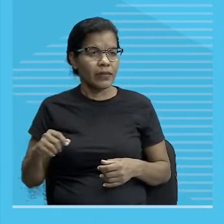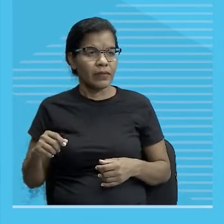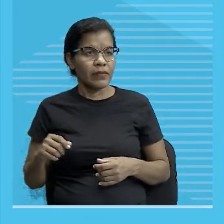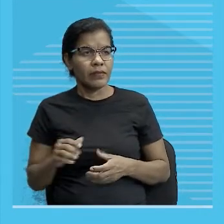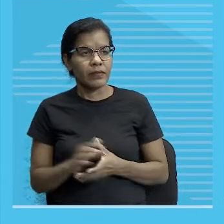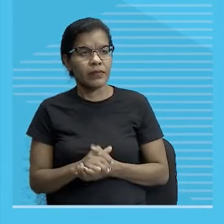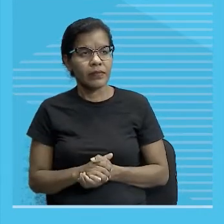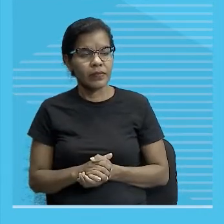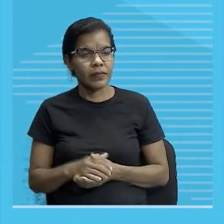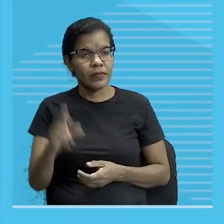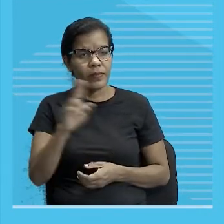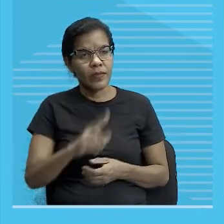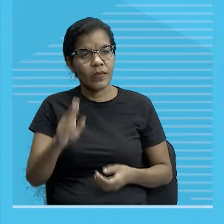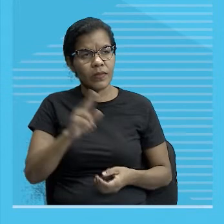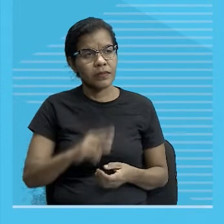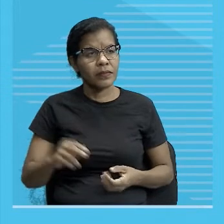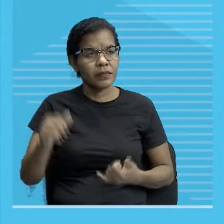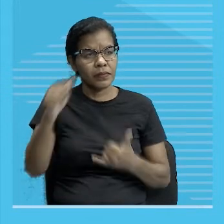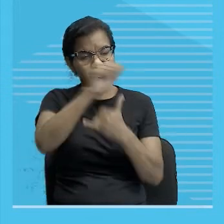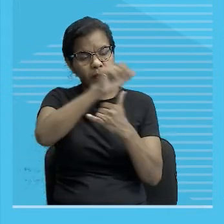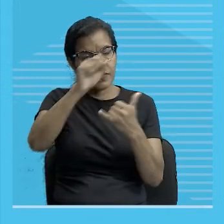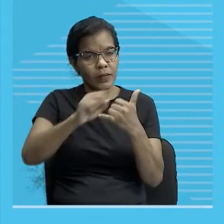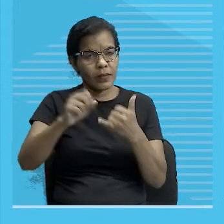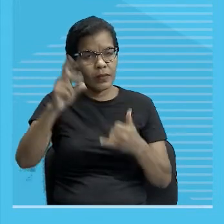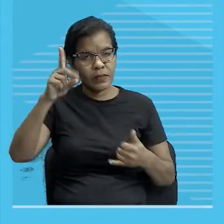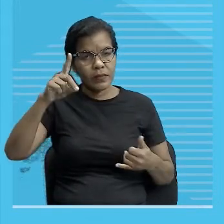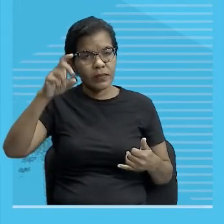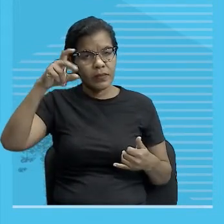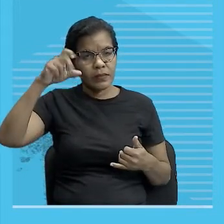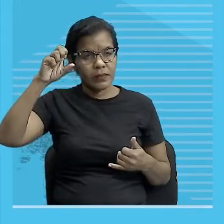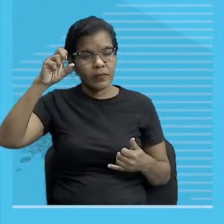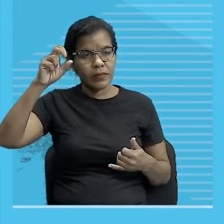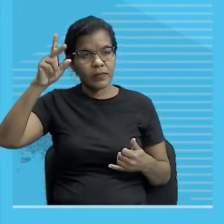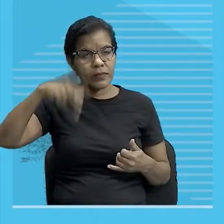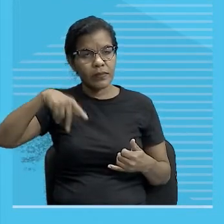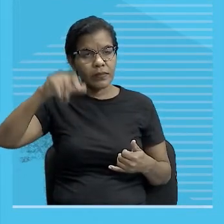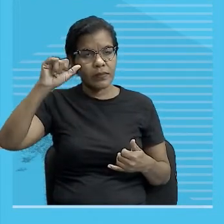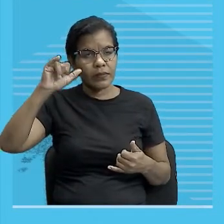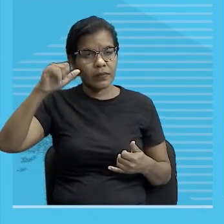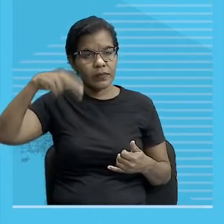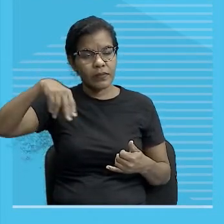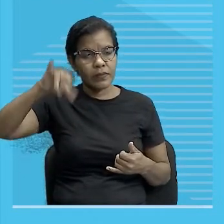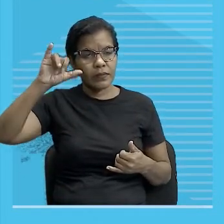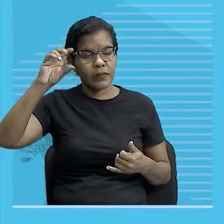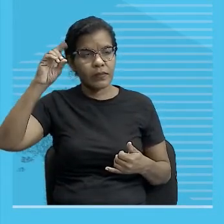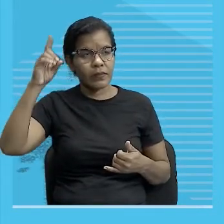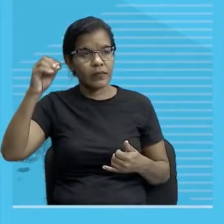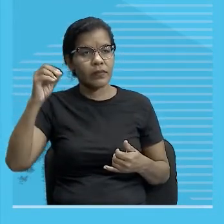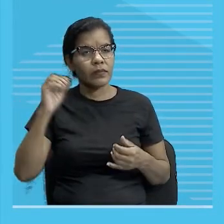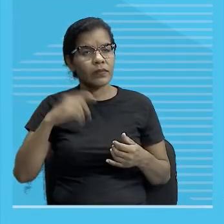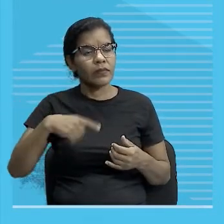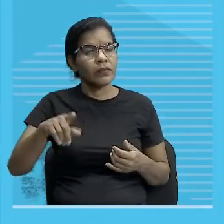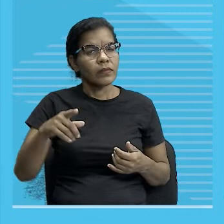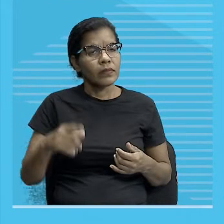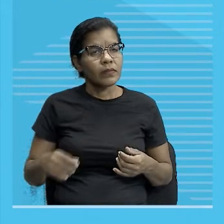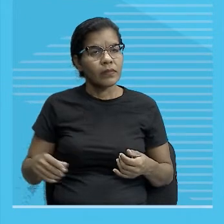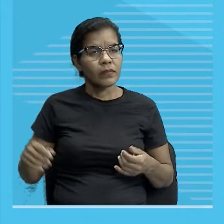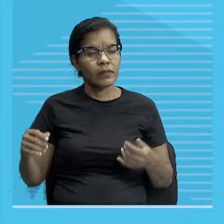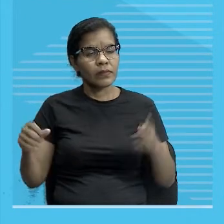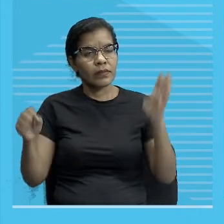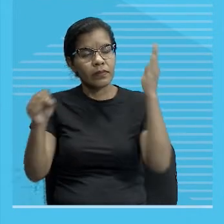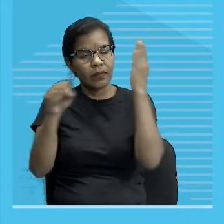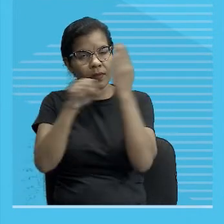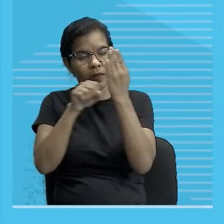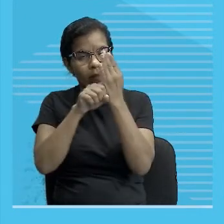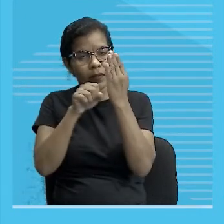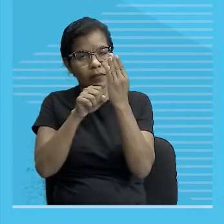Então, o uso do artigo definido é o contrário. Você vai indicar para aqueles substantivos que estão em